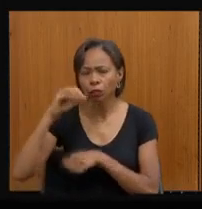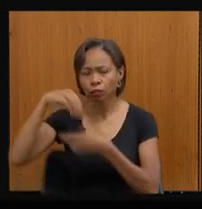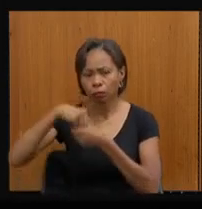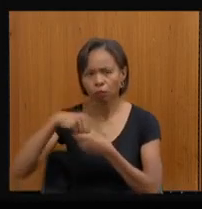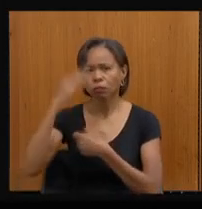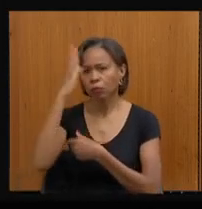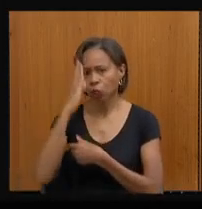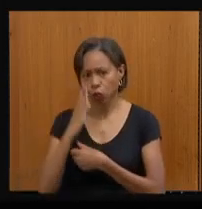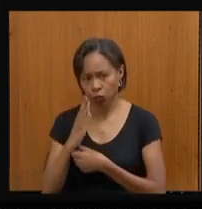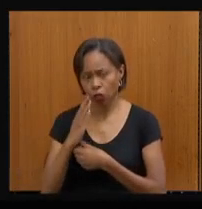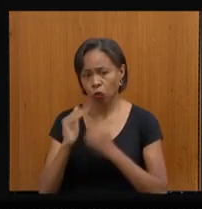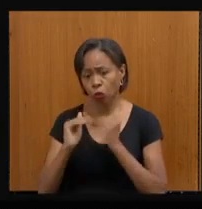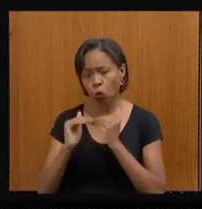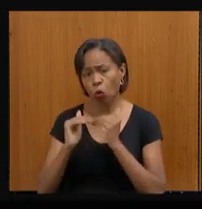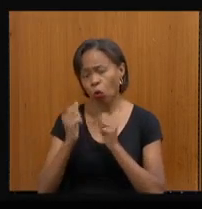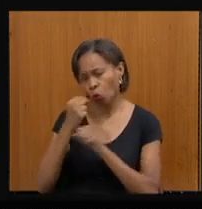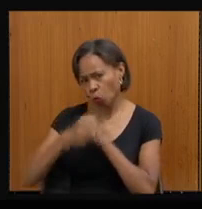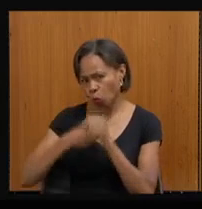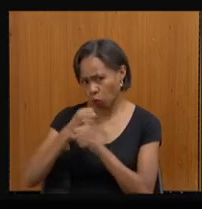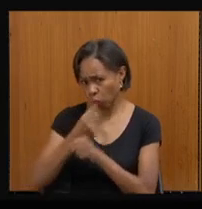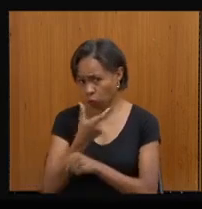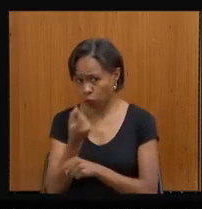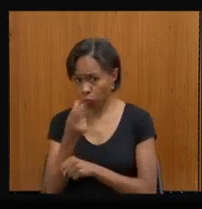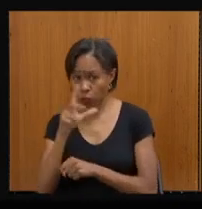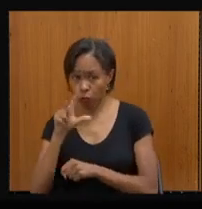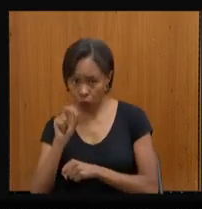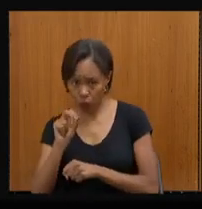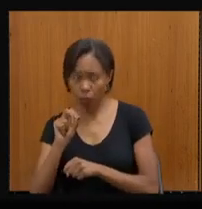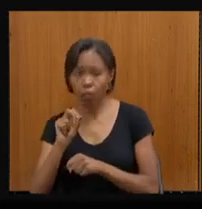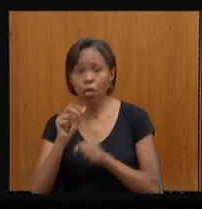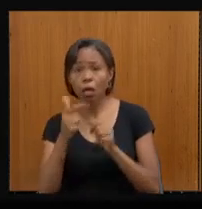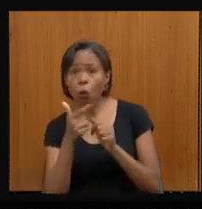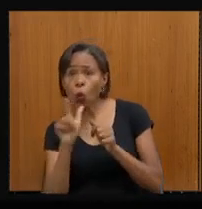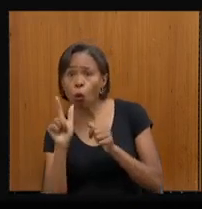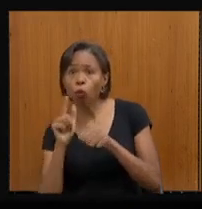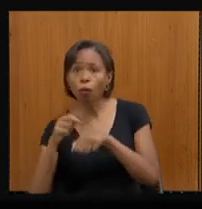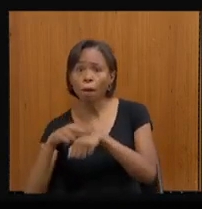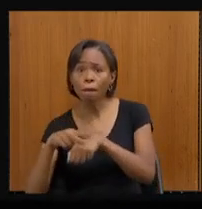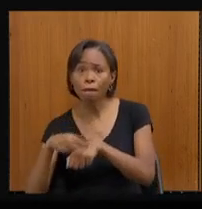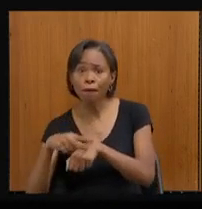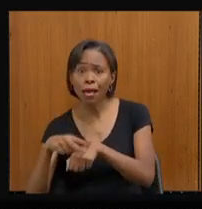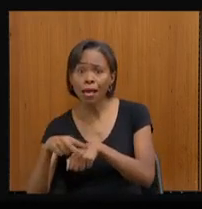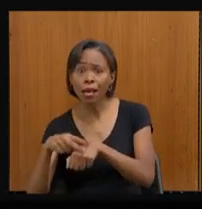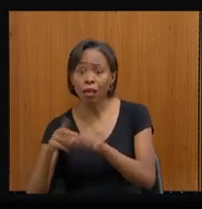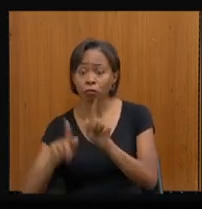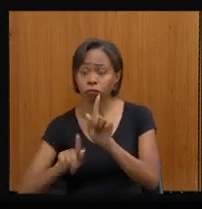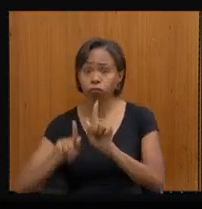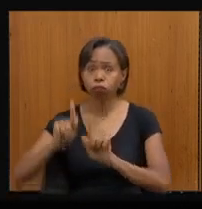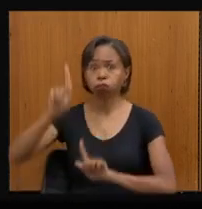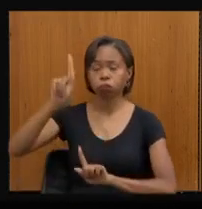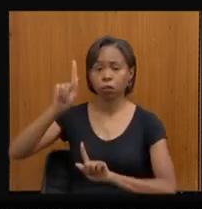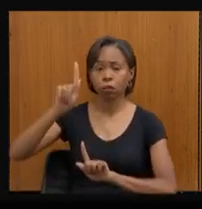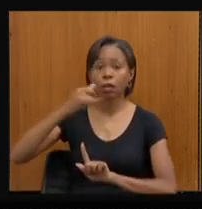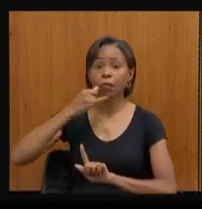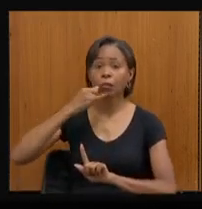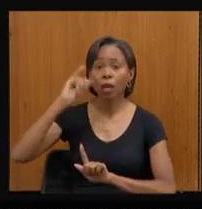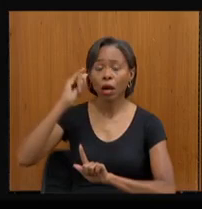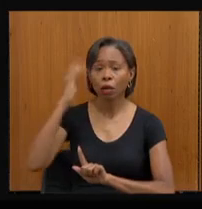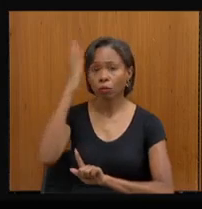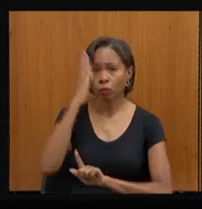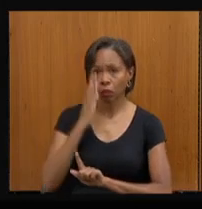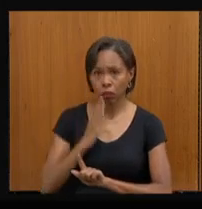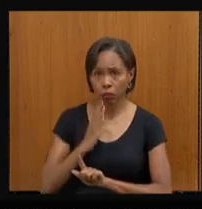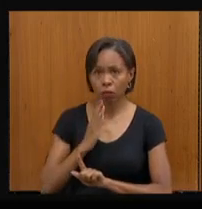nesse Horizonte 2050 e na barra Z o potencial de energia renovável do Brasil